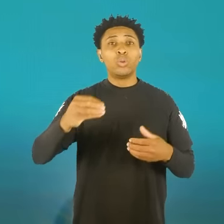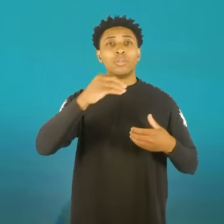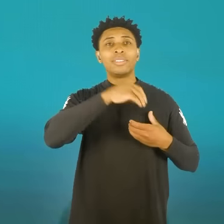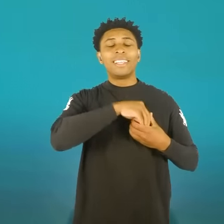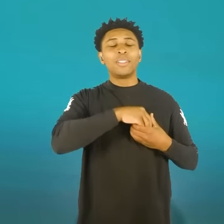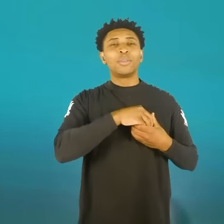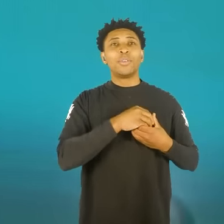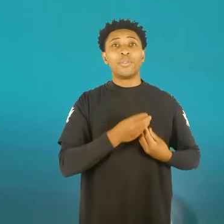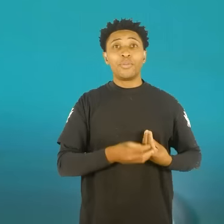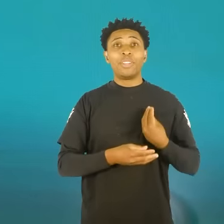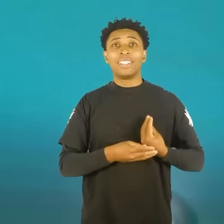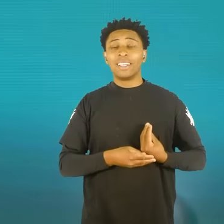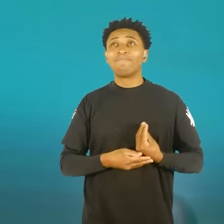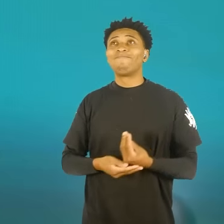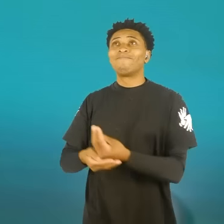mesmo.